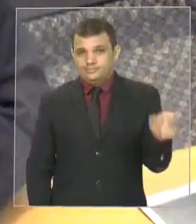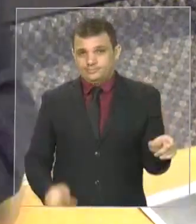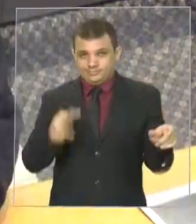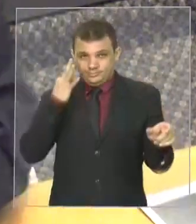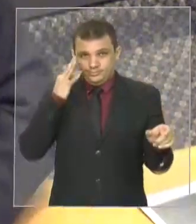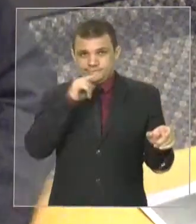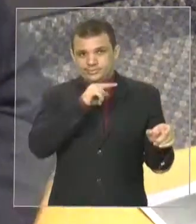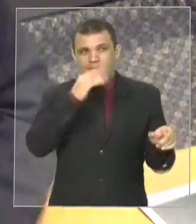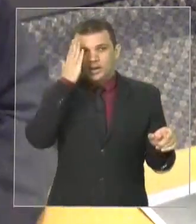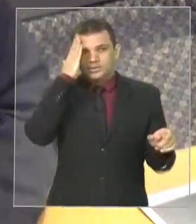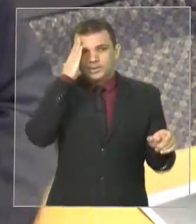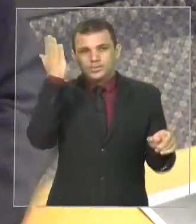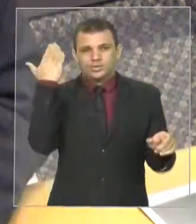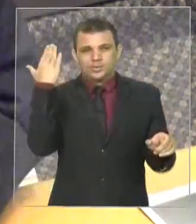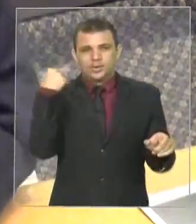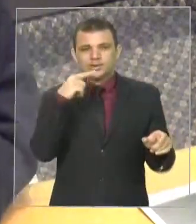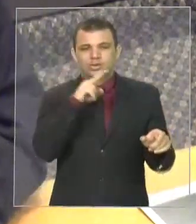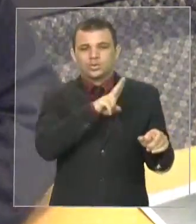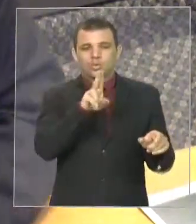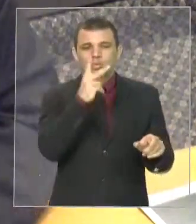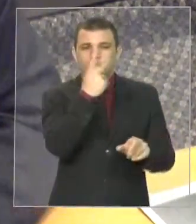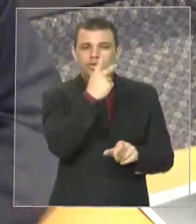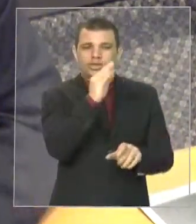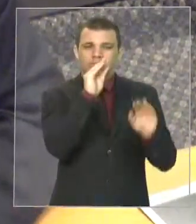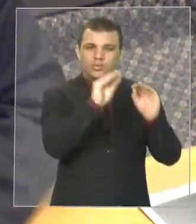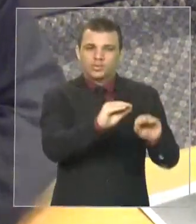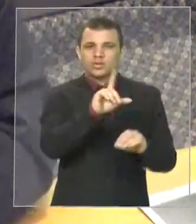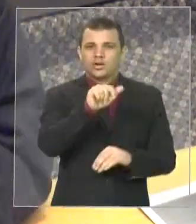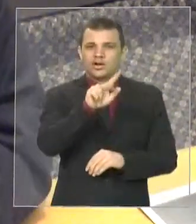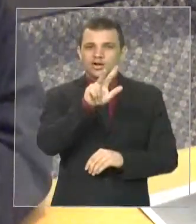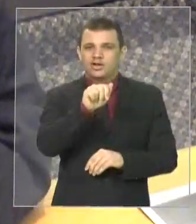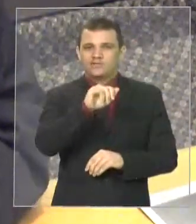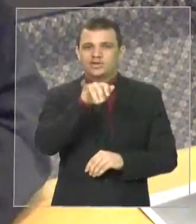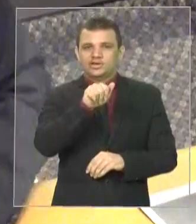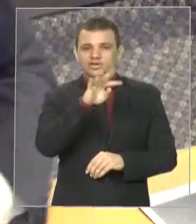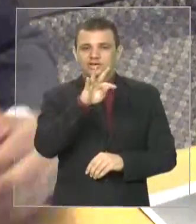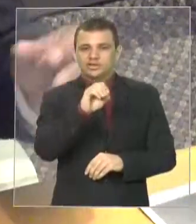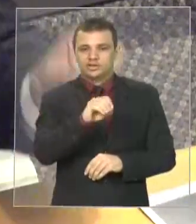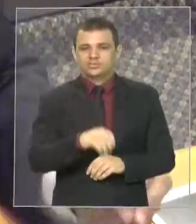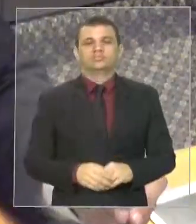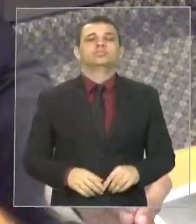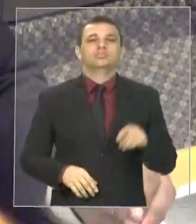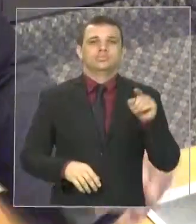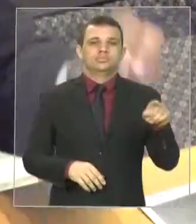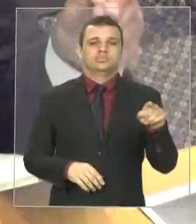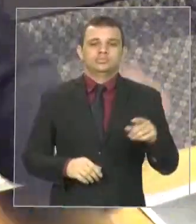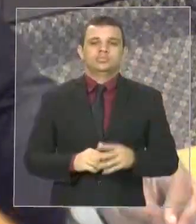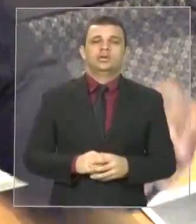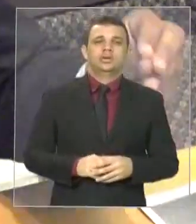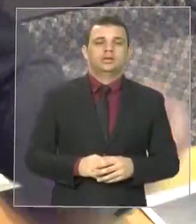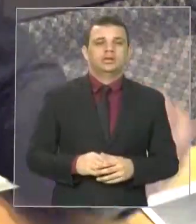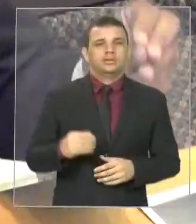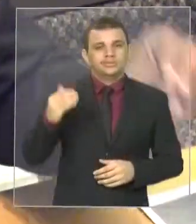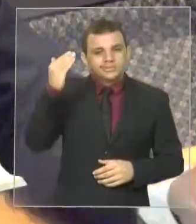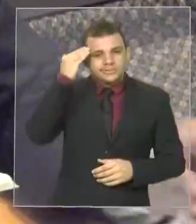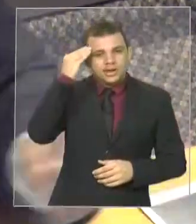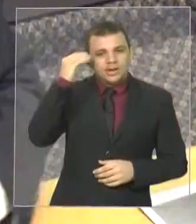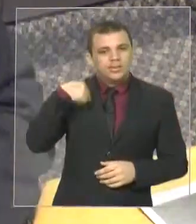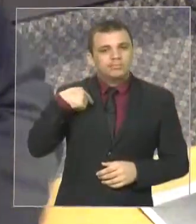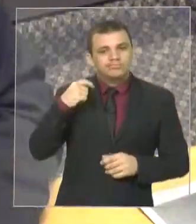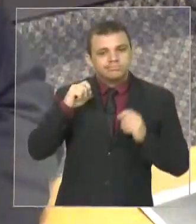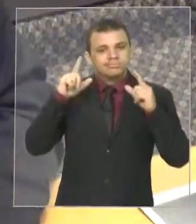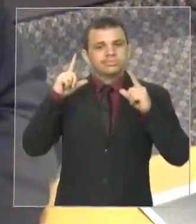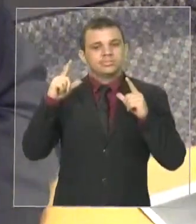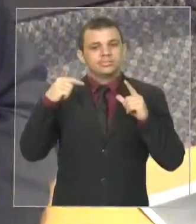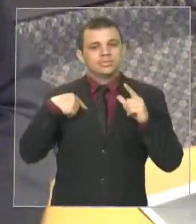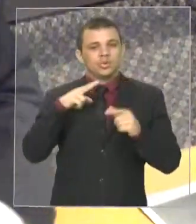que estava delatado no Lava Jato? O vereador Flávio Dino, Márcia Abril, depois que tomou ciência que o seu nome estava delatado no Lava